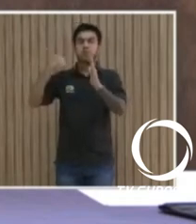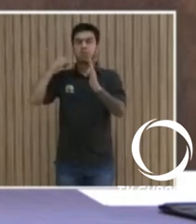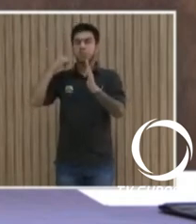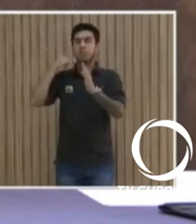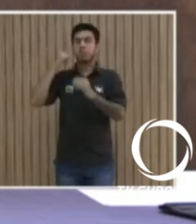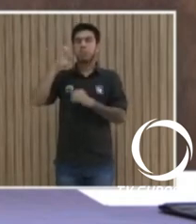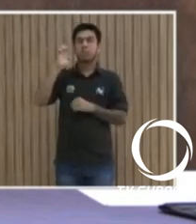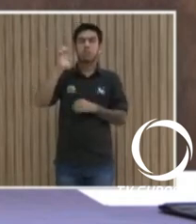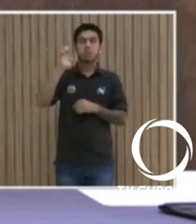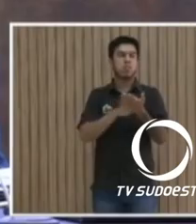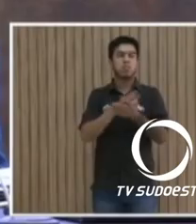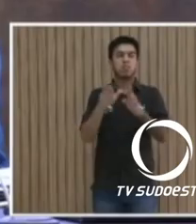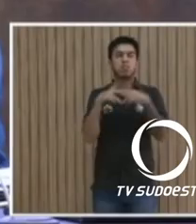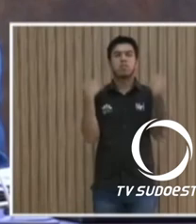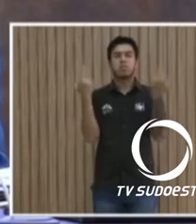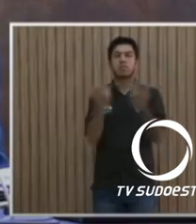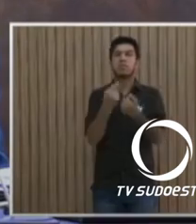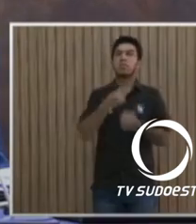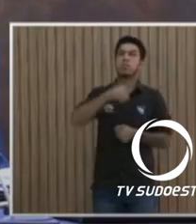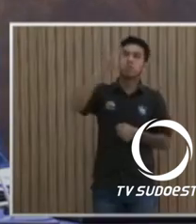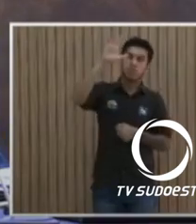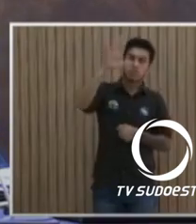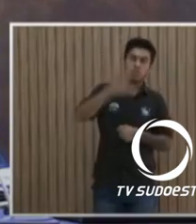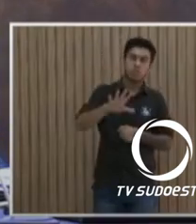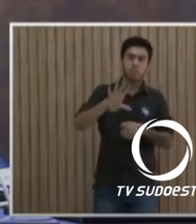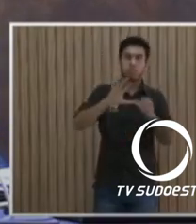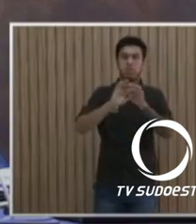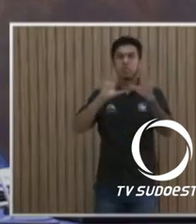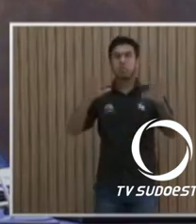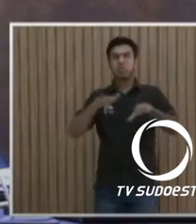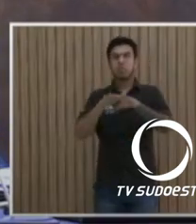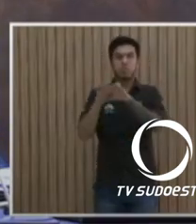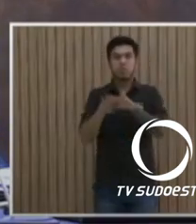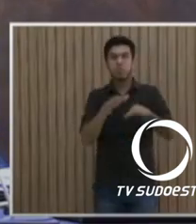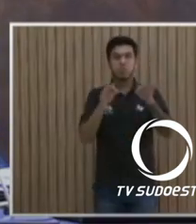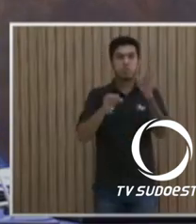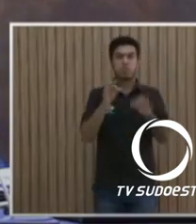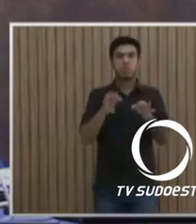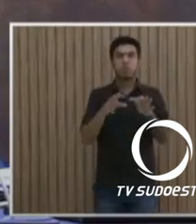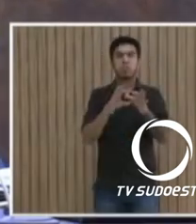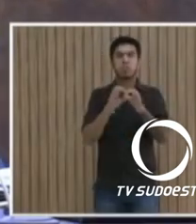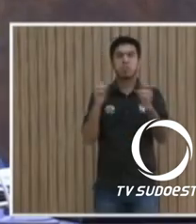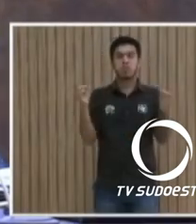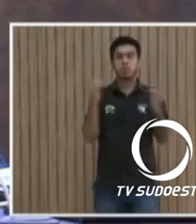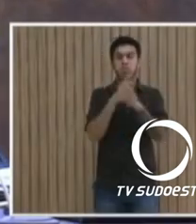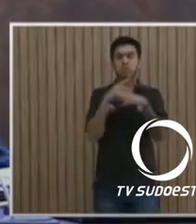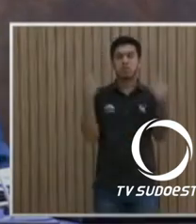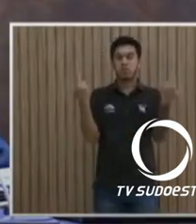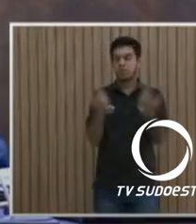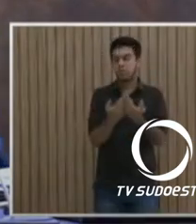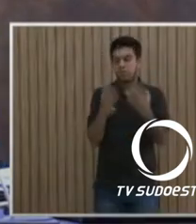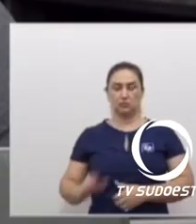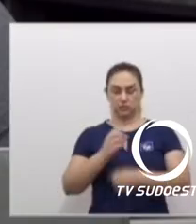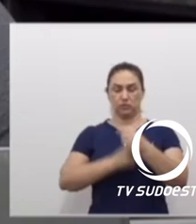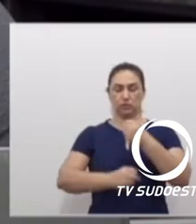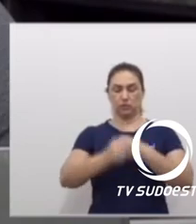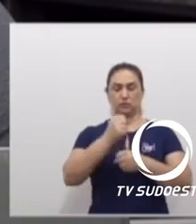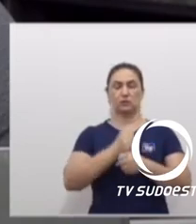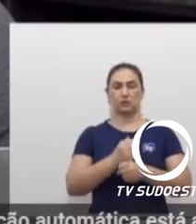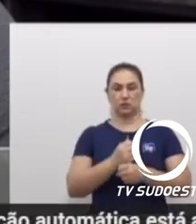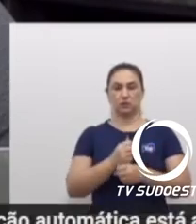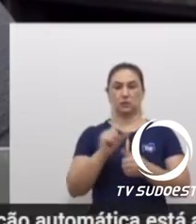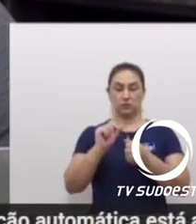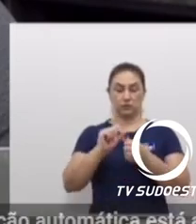arvelino da Silva nesta quarta-feira o presidente do Legislativo Eduardo da Costa falou sobre a sessão de julgamento Rafael